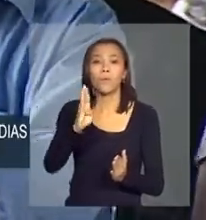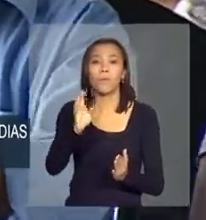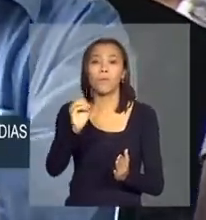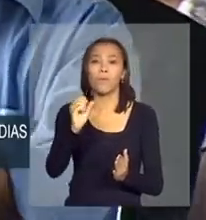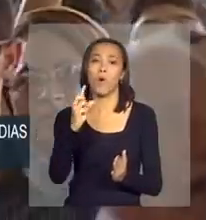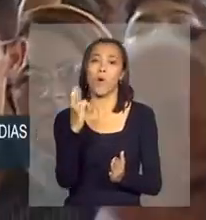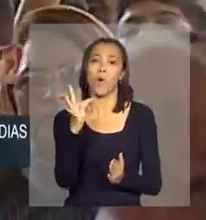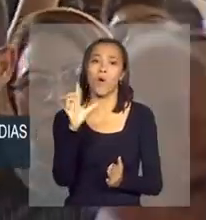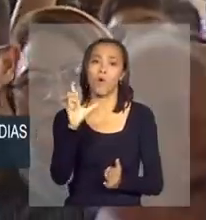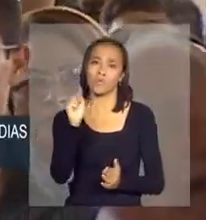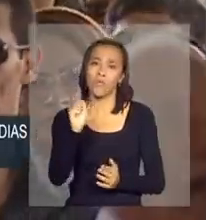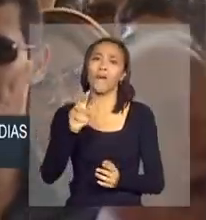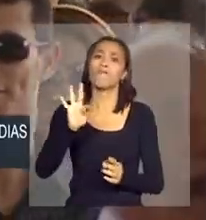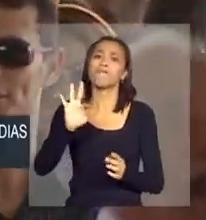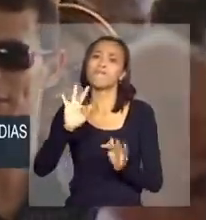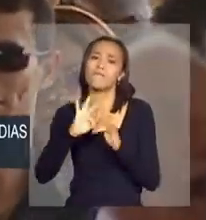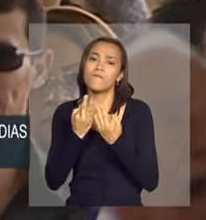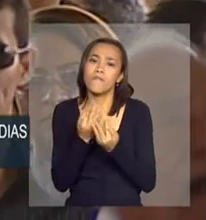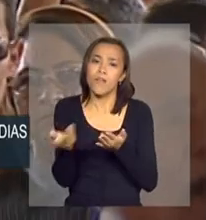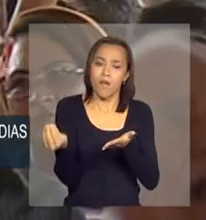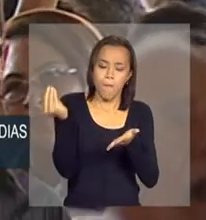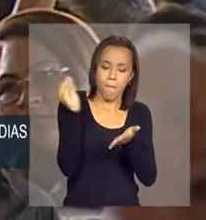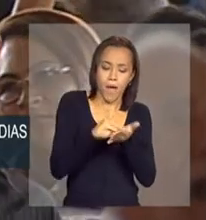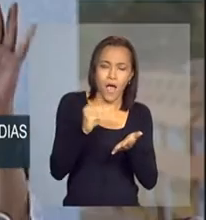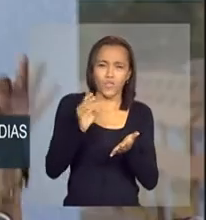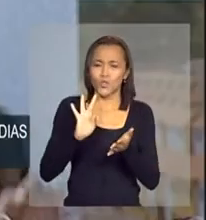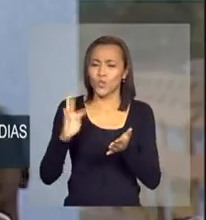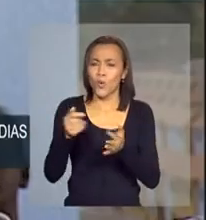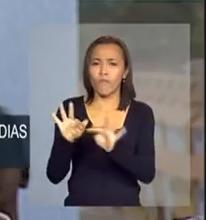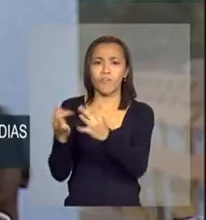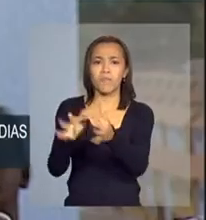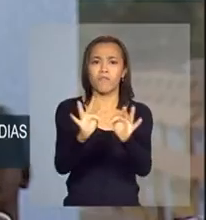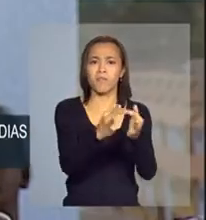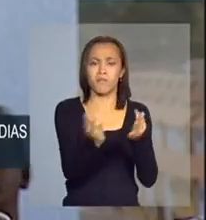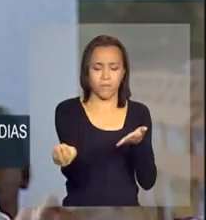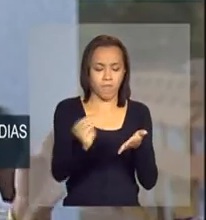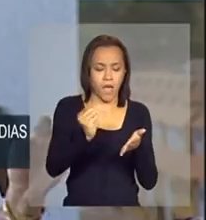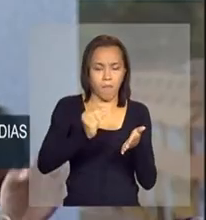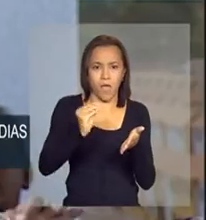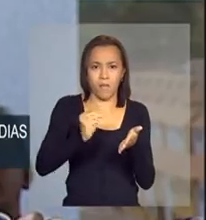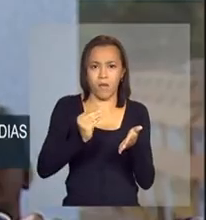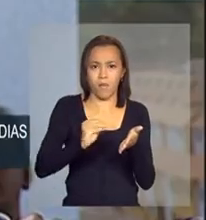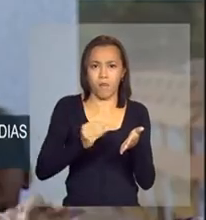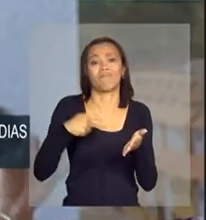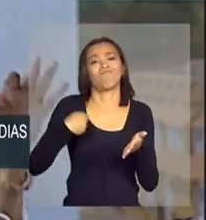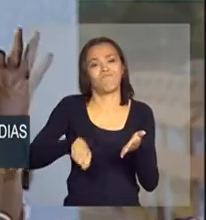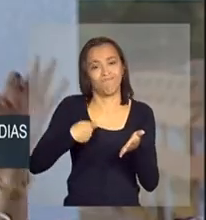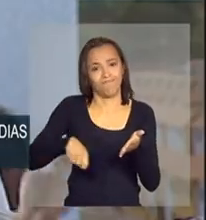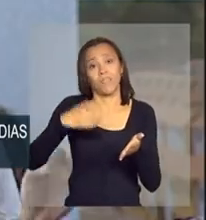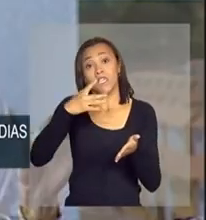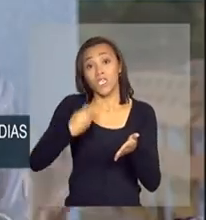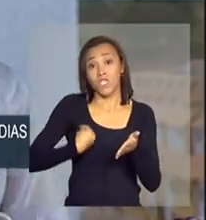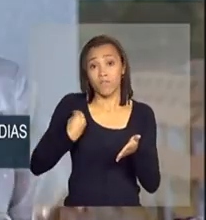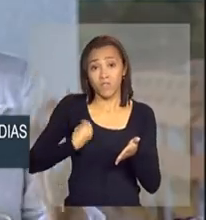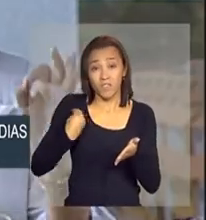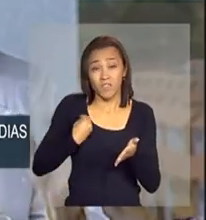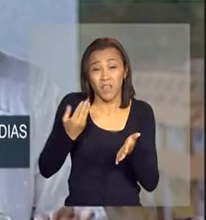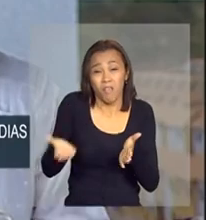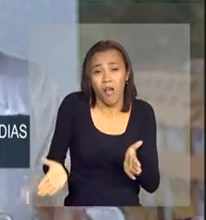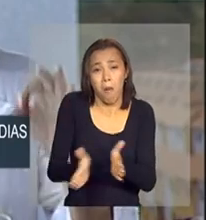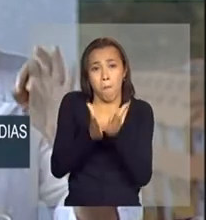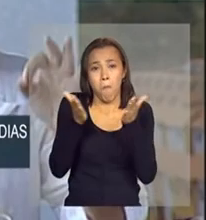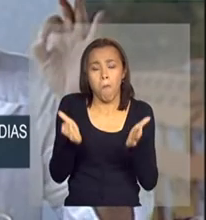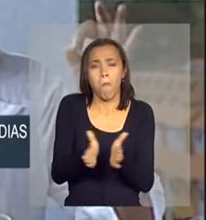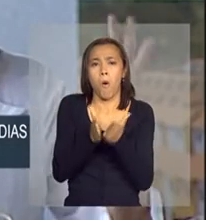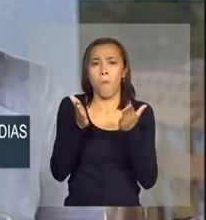nós temos de cadastrar todas as famílias que vivem na extrema